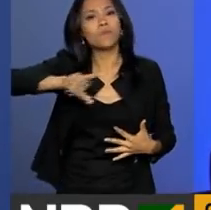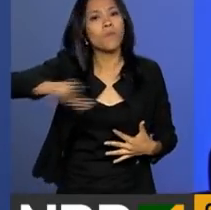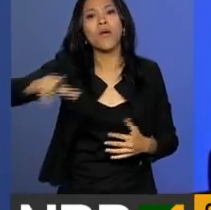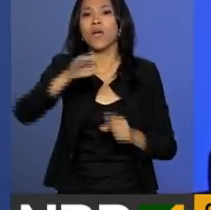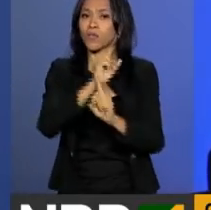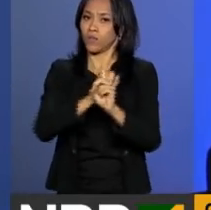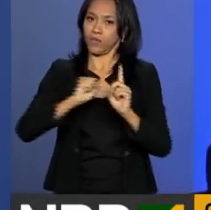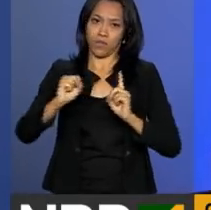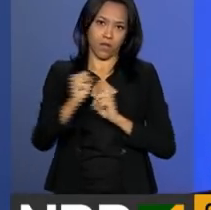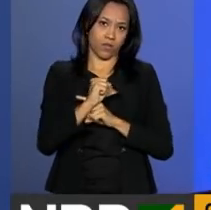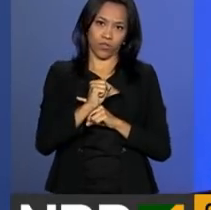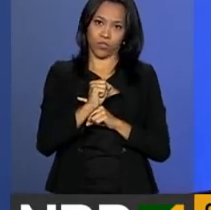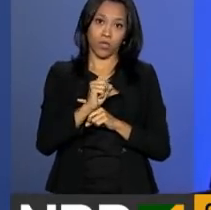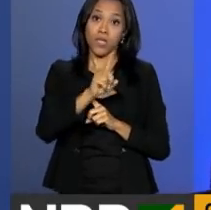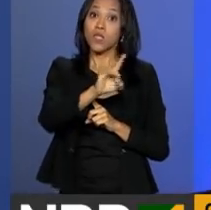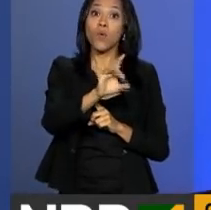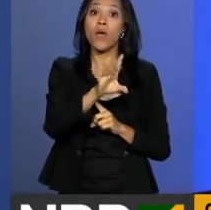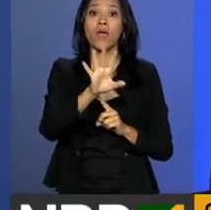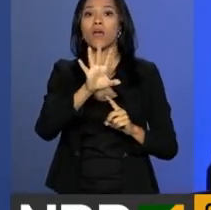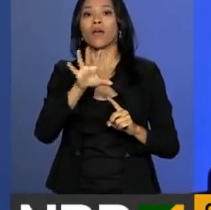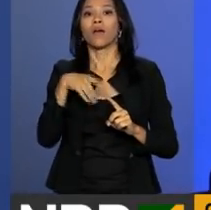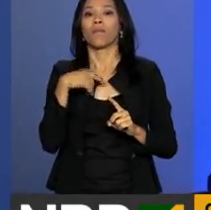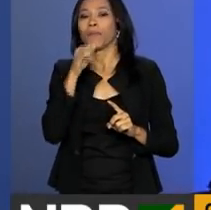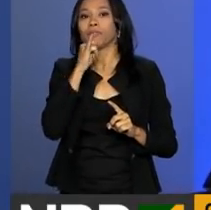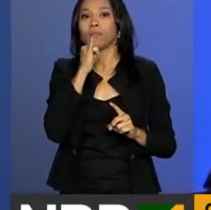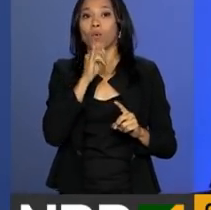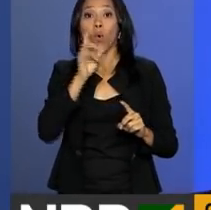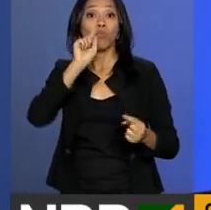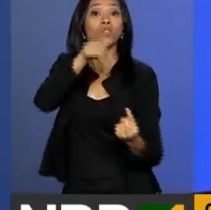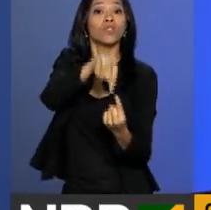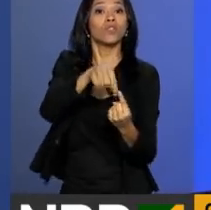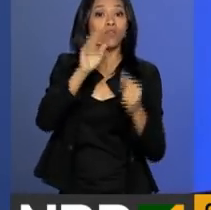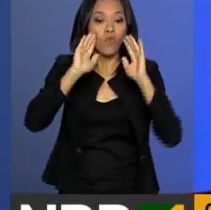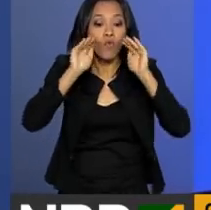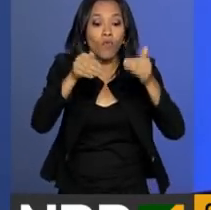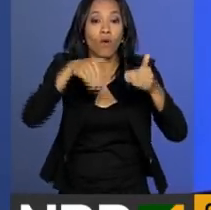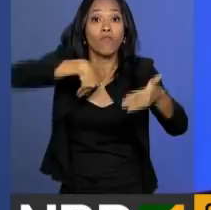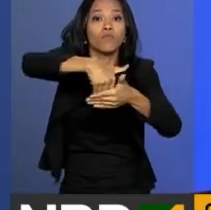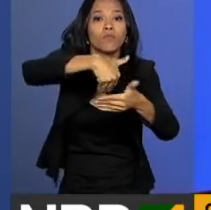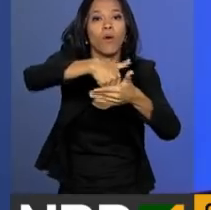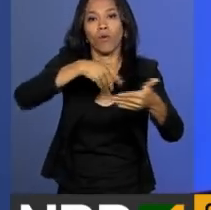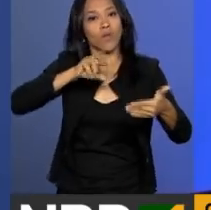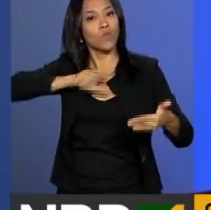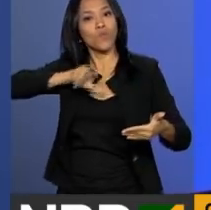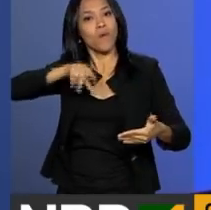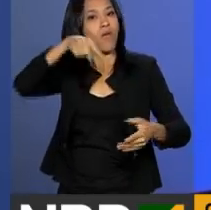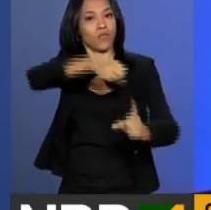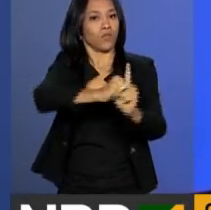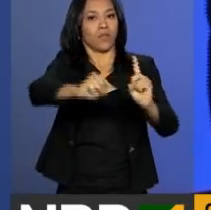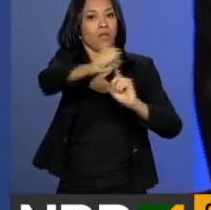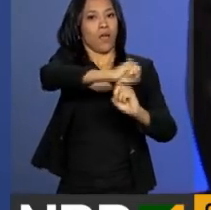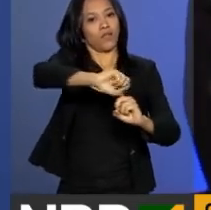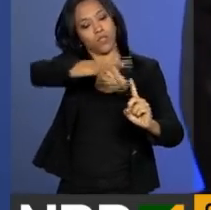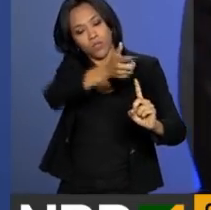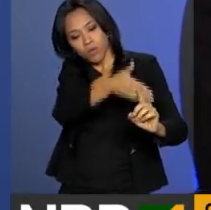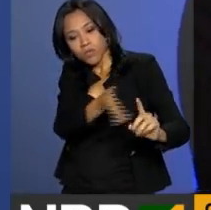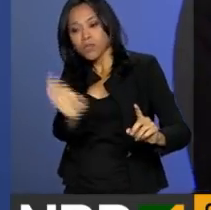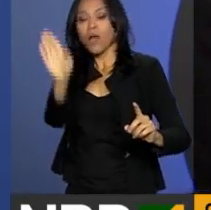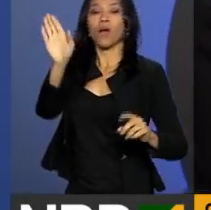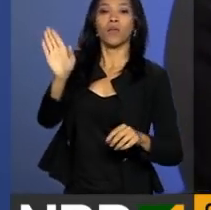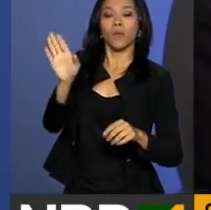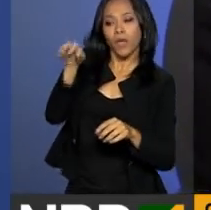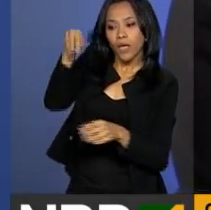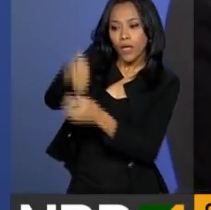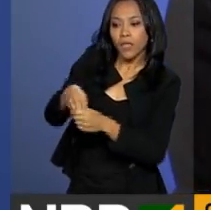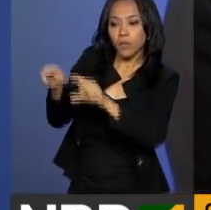circunstancialmente não estão vinculados uns aos outros por um texto normativo eu saí de lá entrou numa salinha que